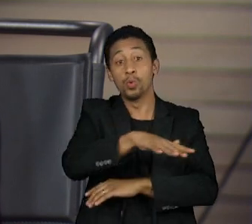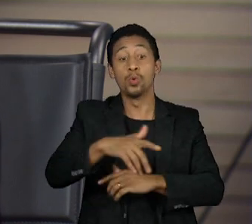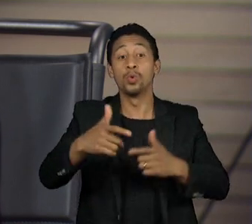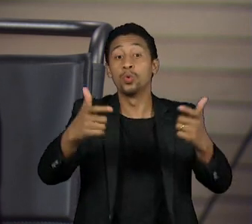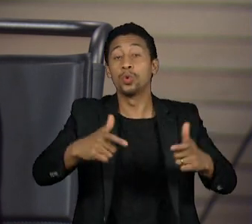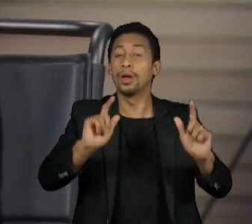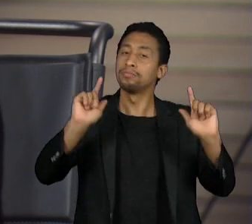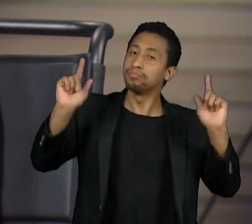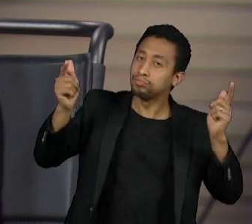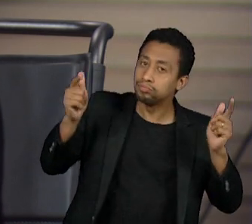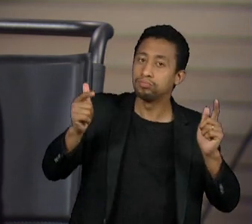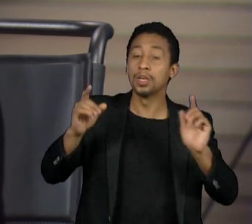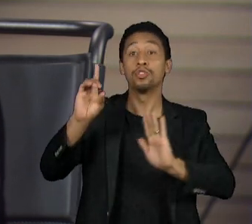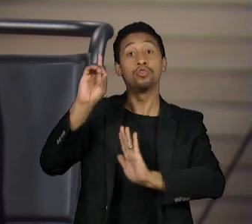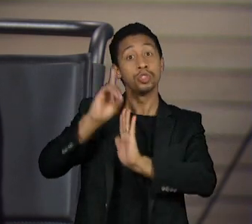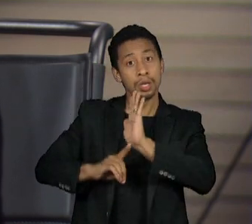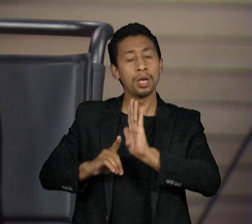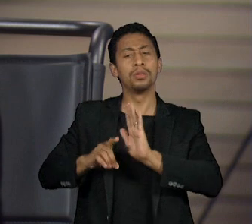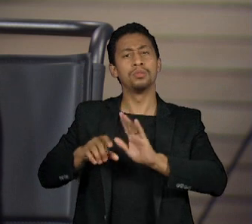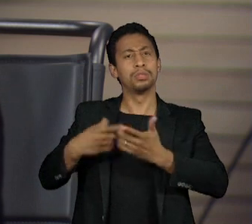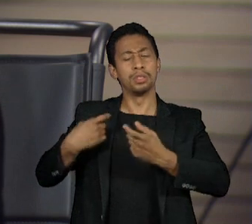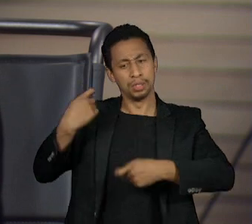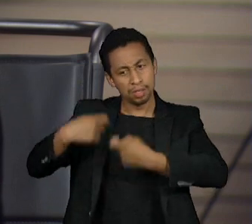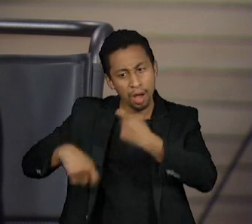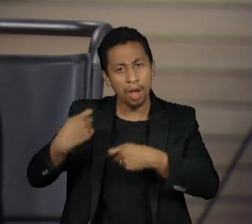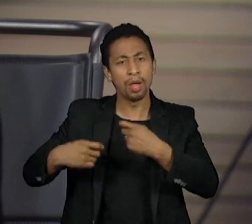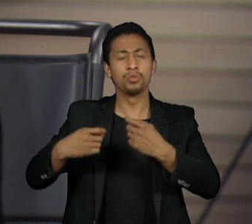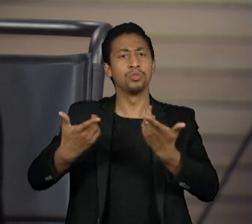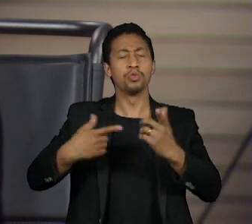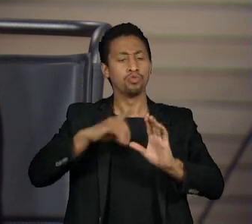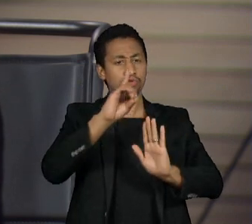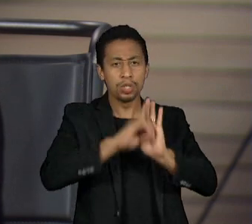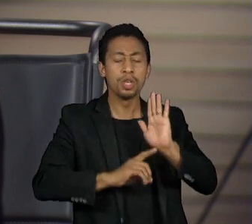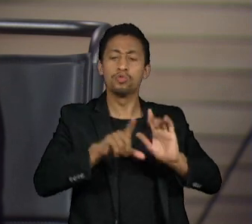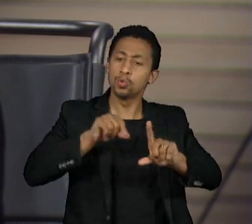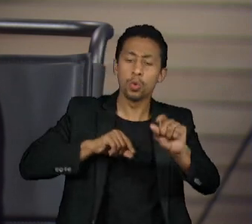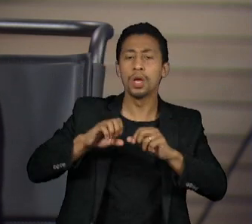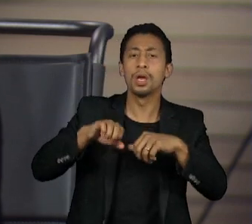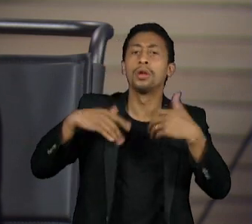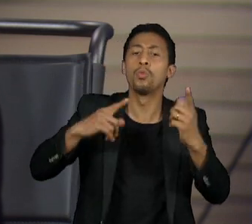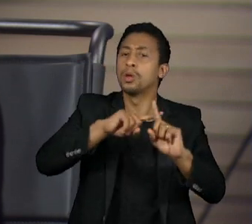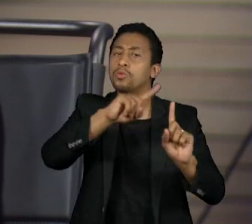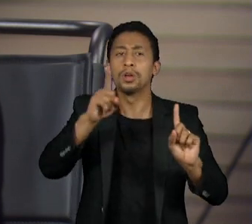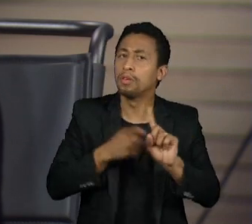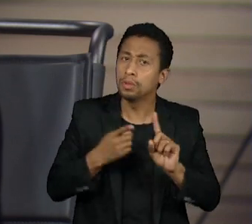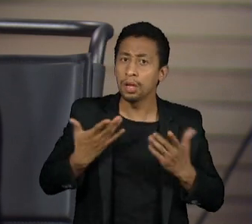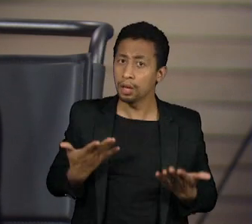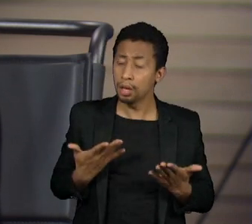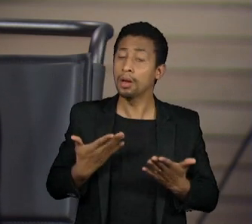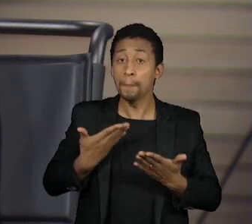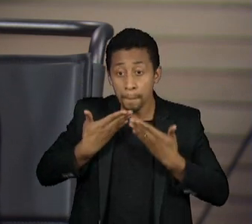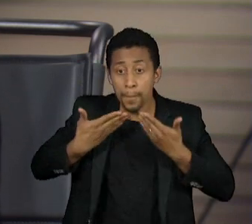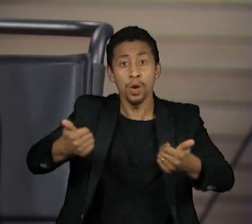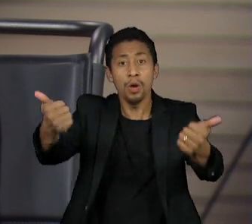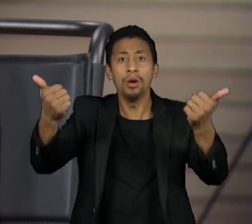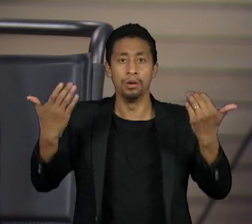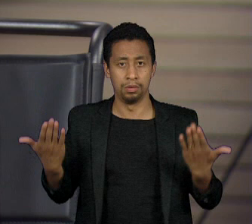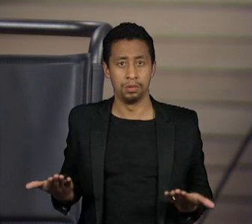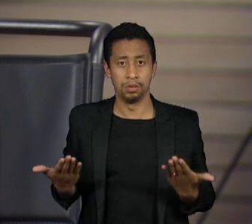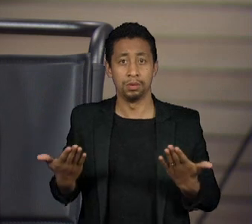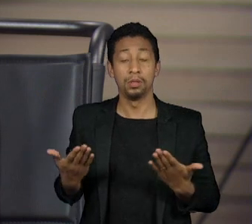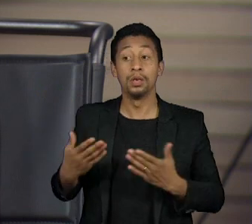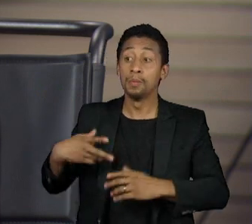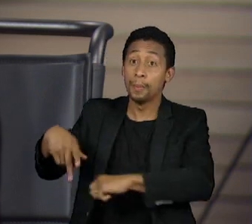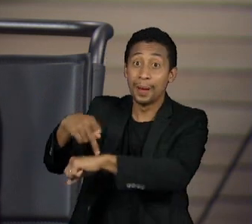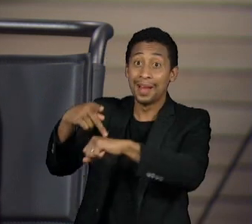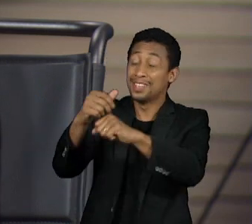direitos sexuais, direitos reprodutivos, a gente vai tirando aqueles ingredientes que pioram. Então, por exemplo, quando a gente vê países que são